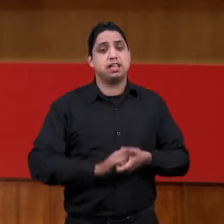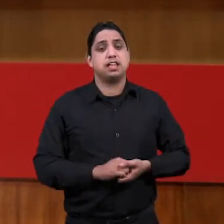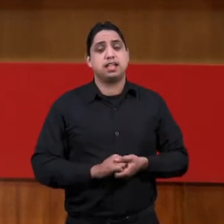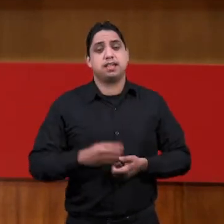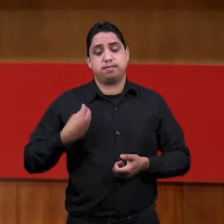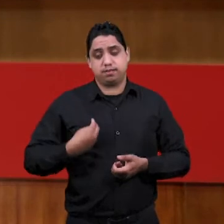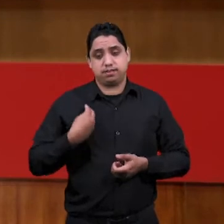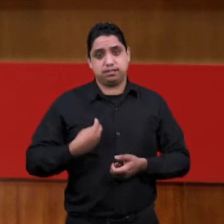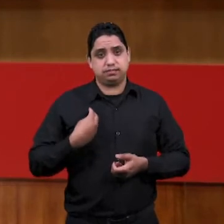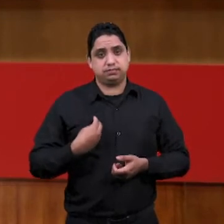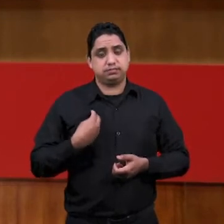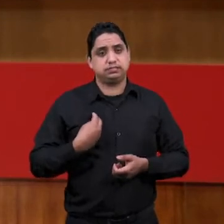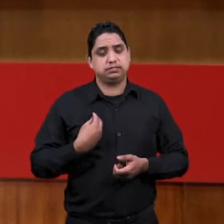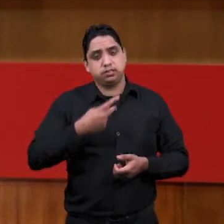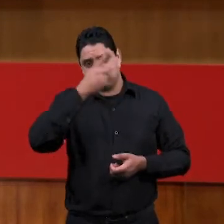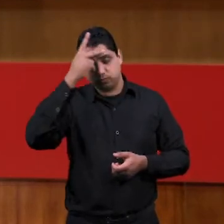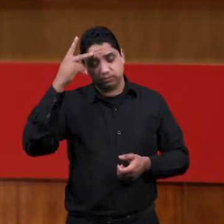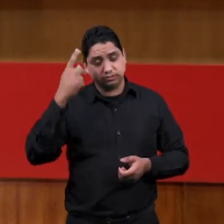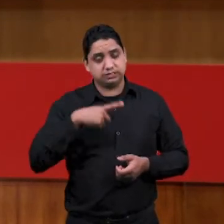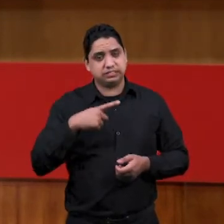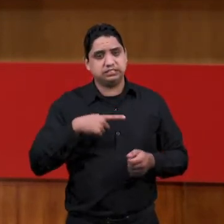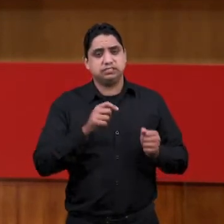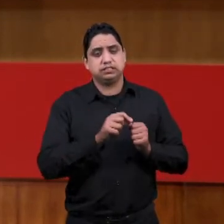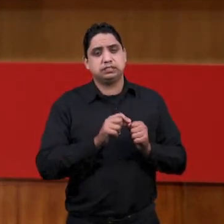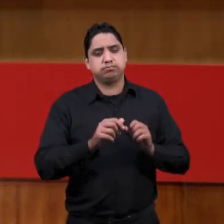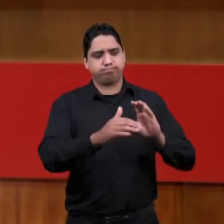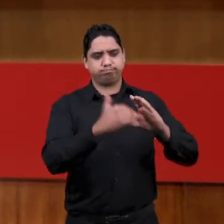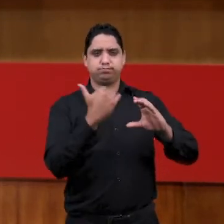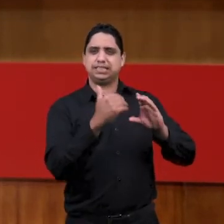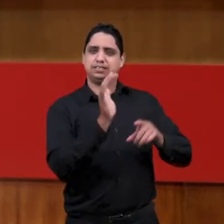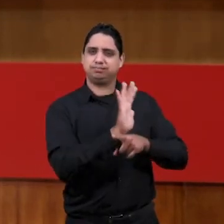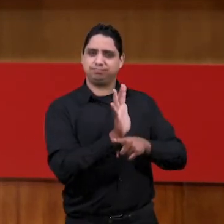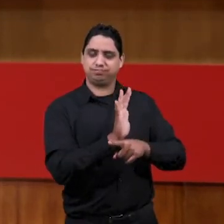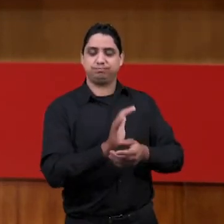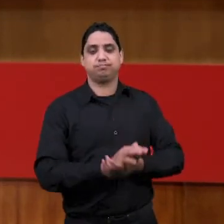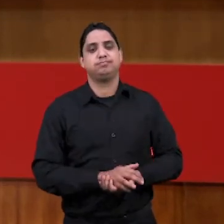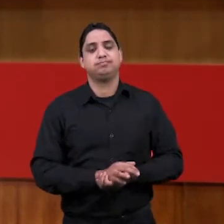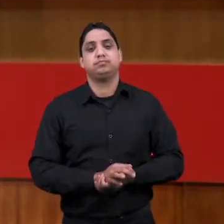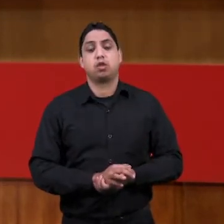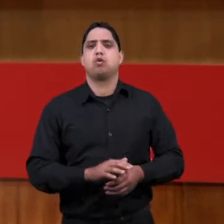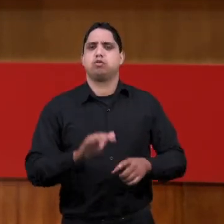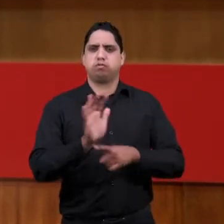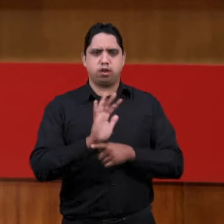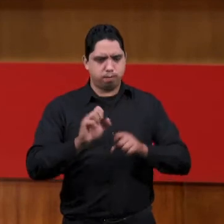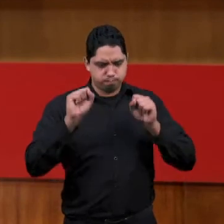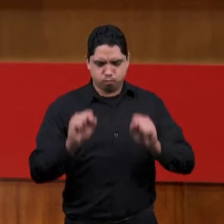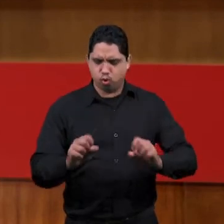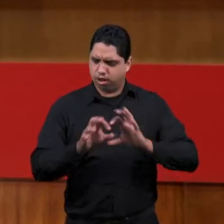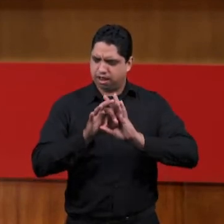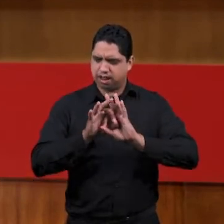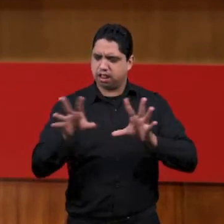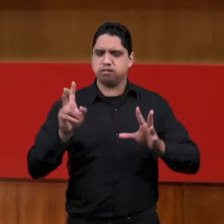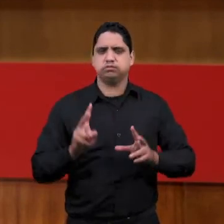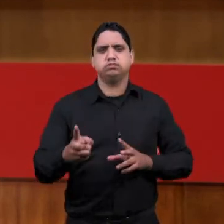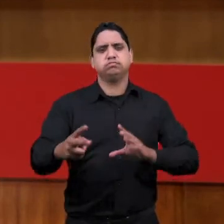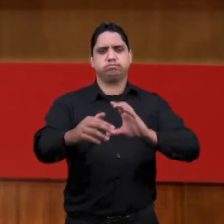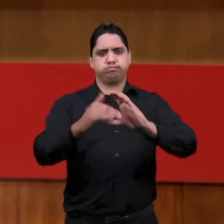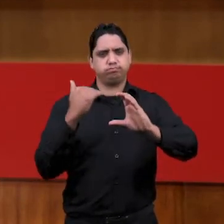às participações que os nossos irmãos têm feito através do envio dos vídeos. E os vídeos devem ser